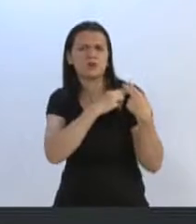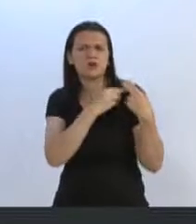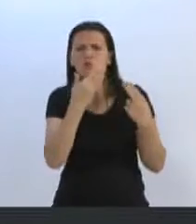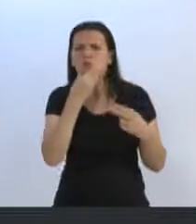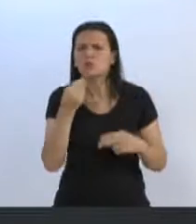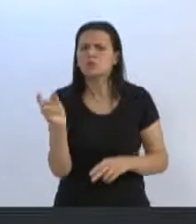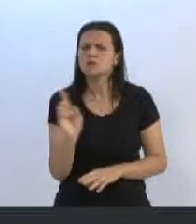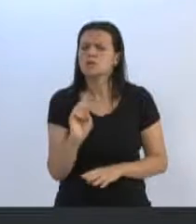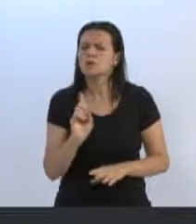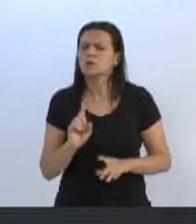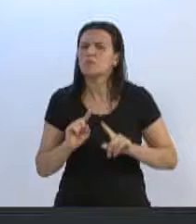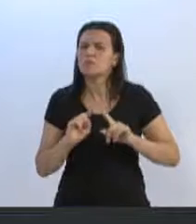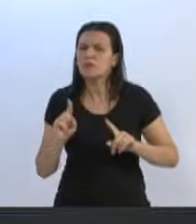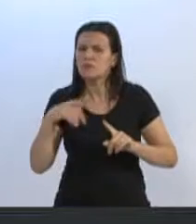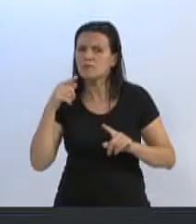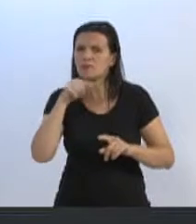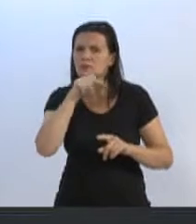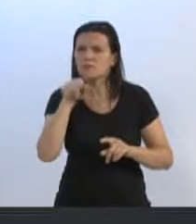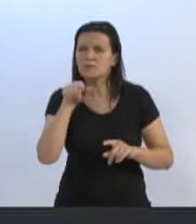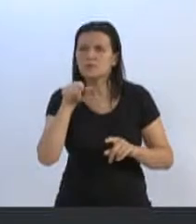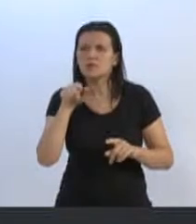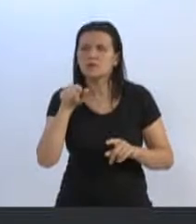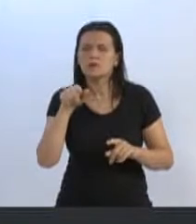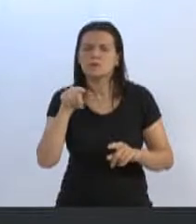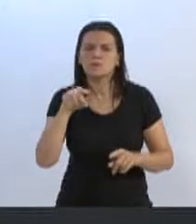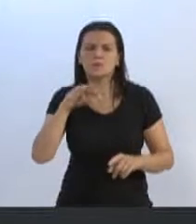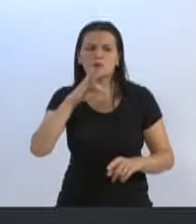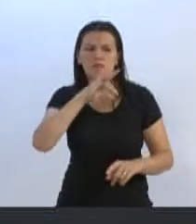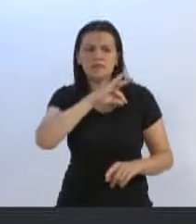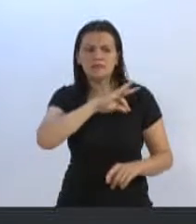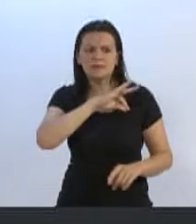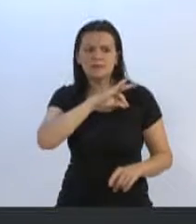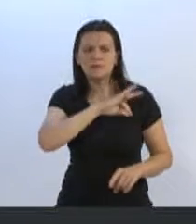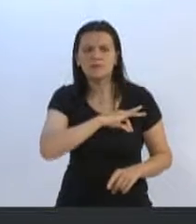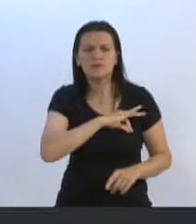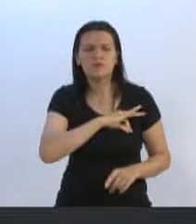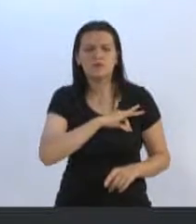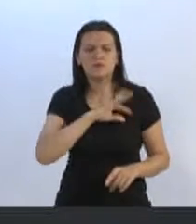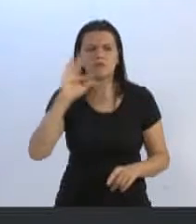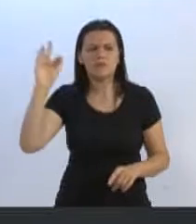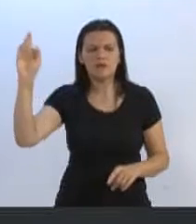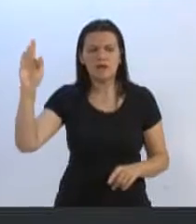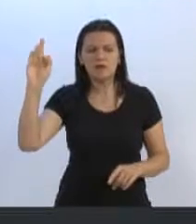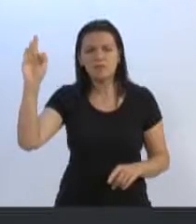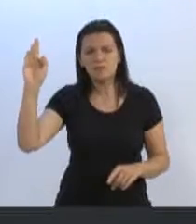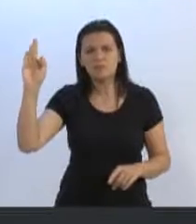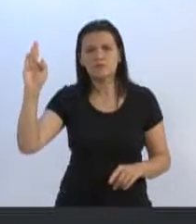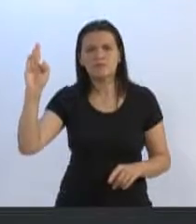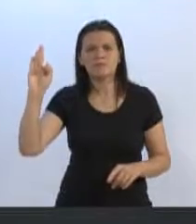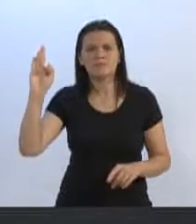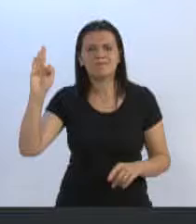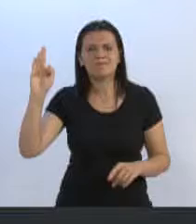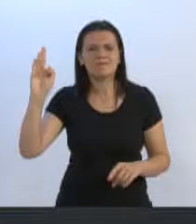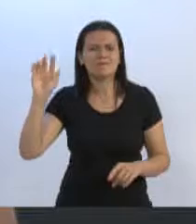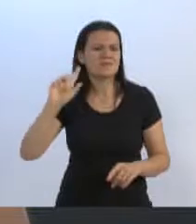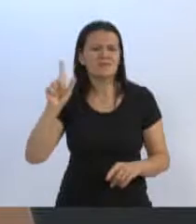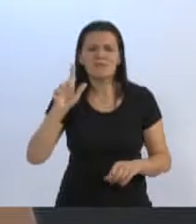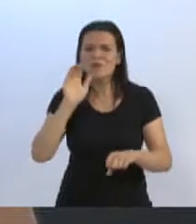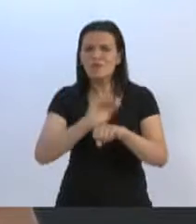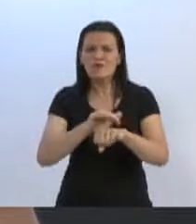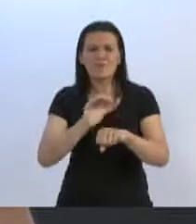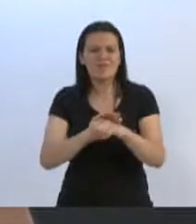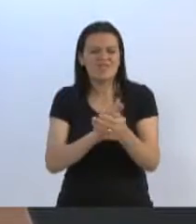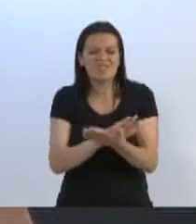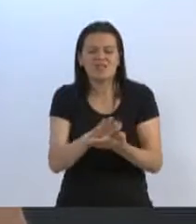assassino, mas quero dizer para vocês que a nossa Polícia Rodoviária Federal foi inoperante e incompetente.